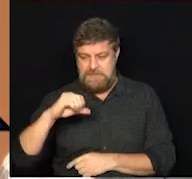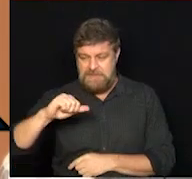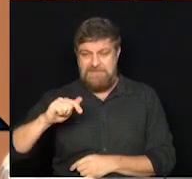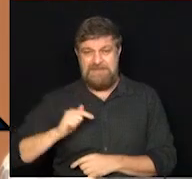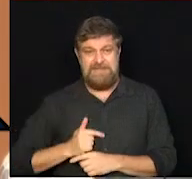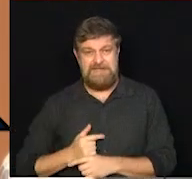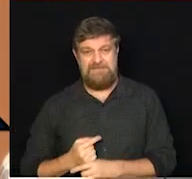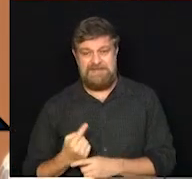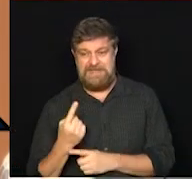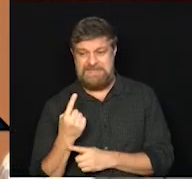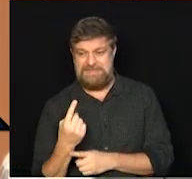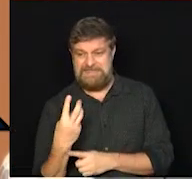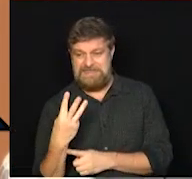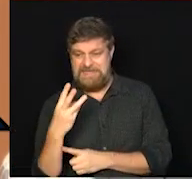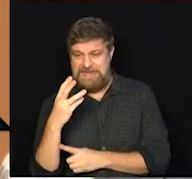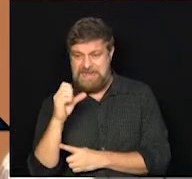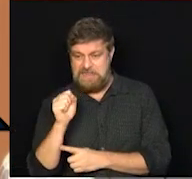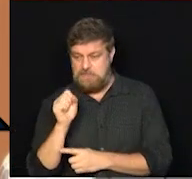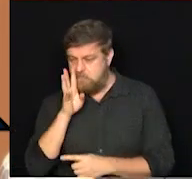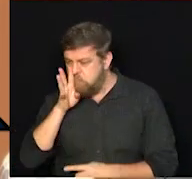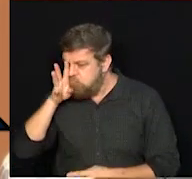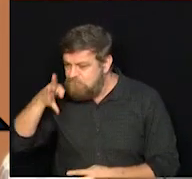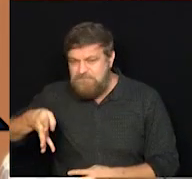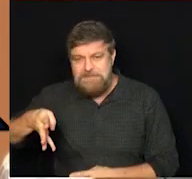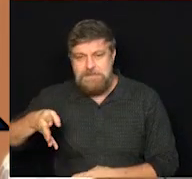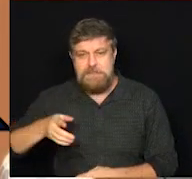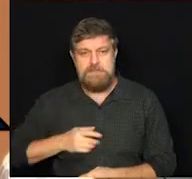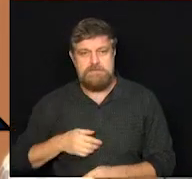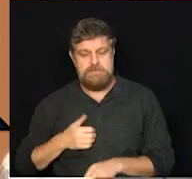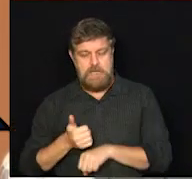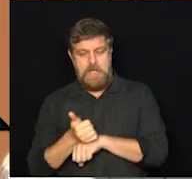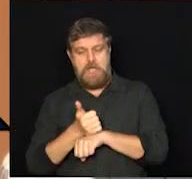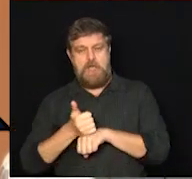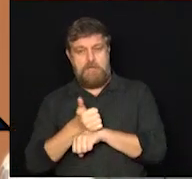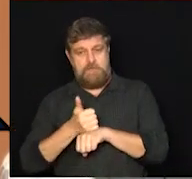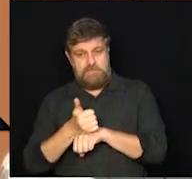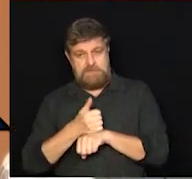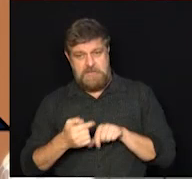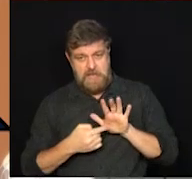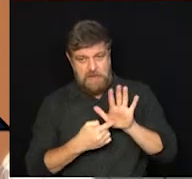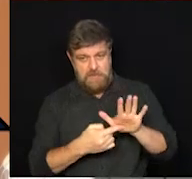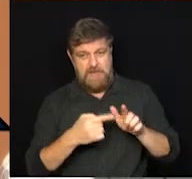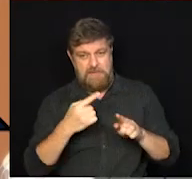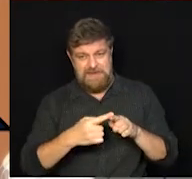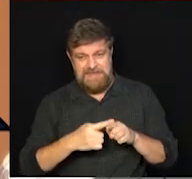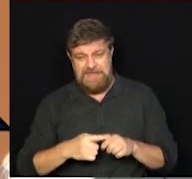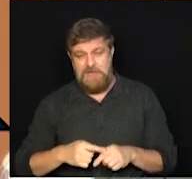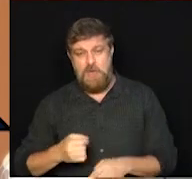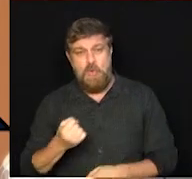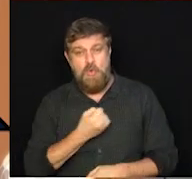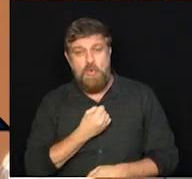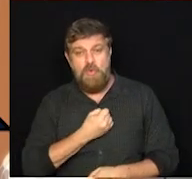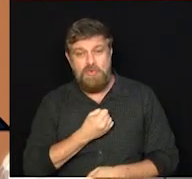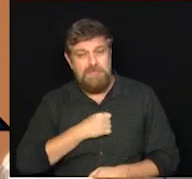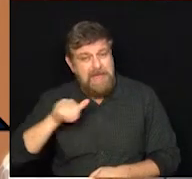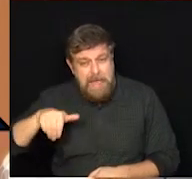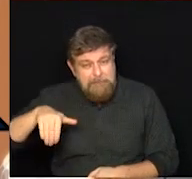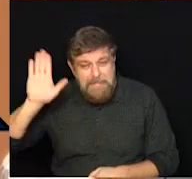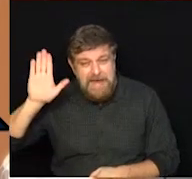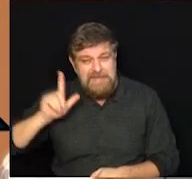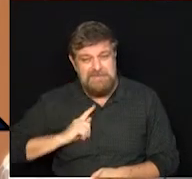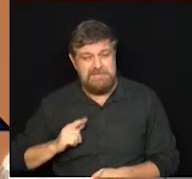138 ataques e especialistas afirmo que isso ainda é fruto de uma subnotificação a